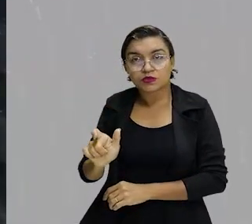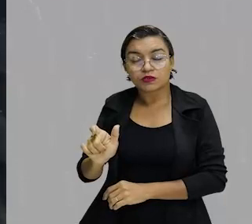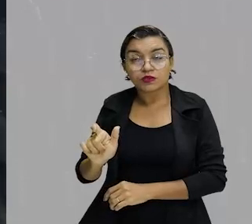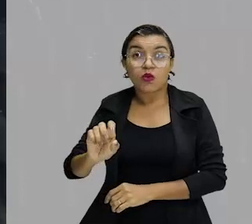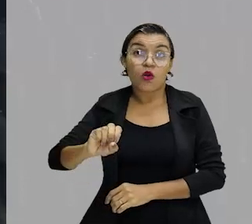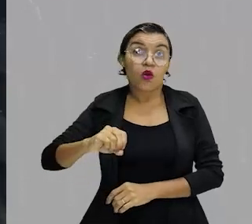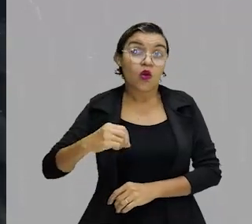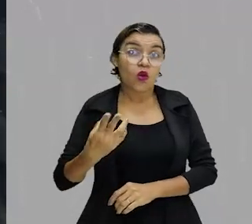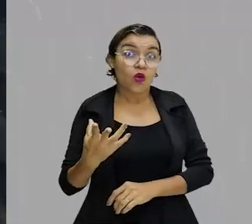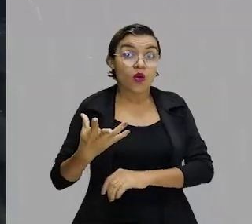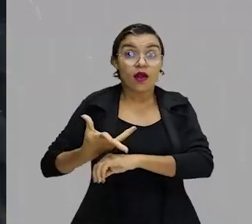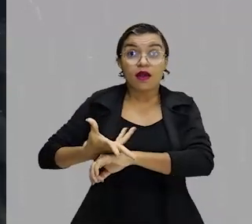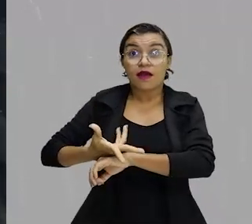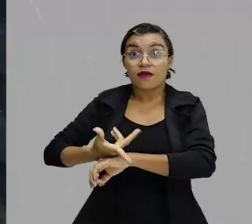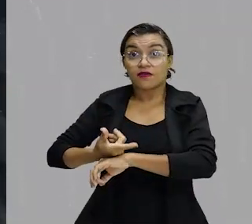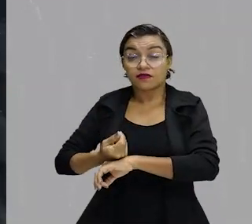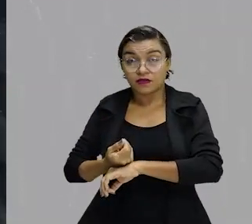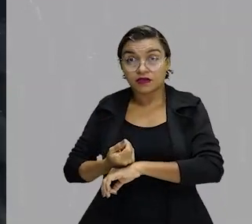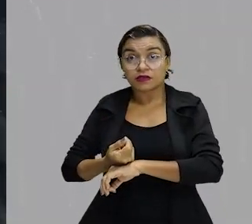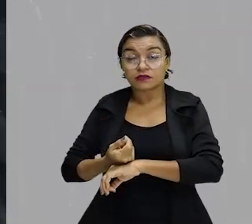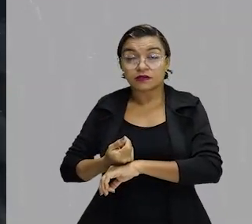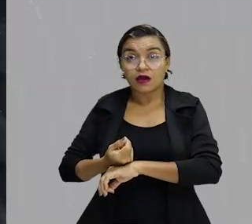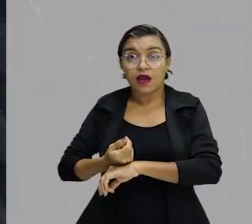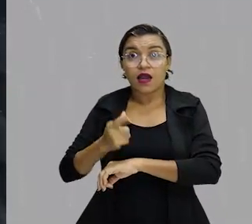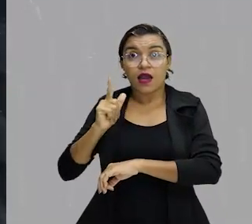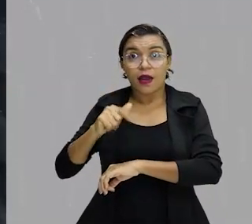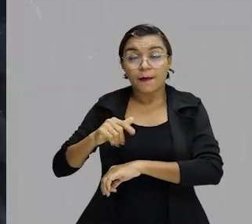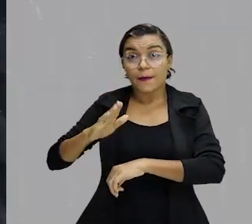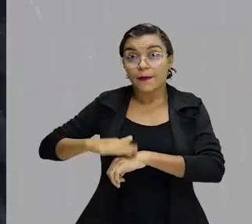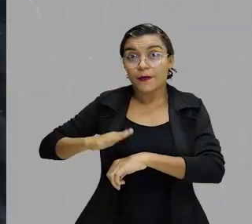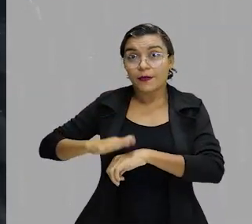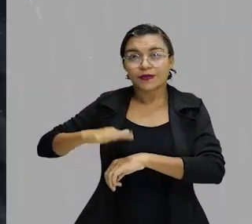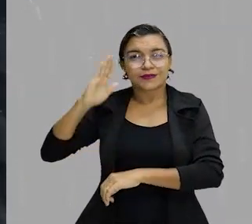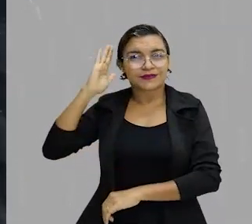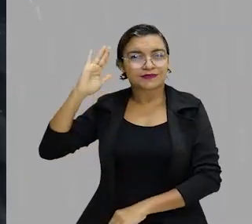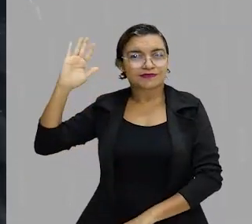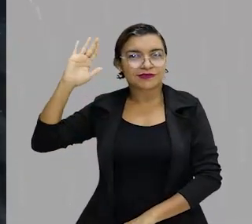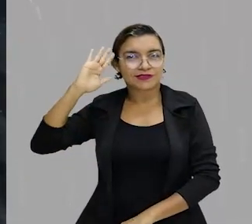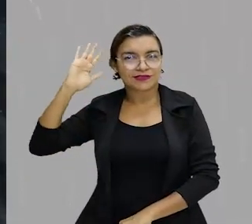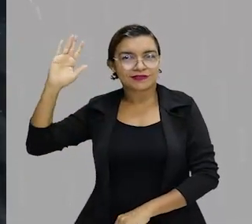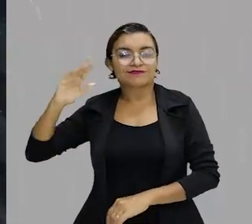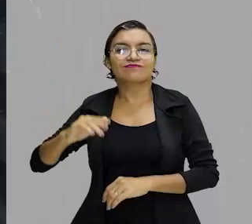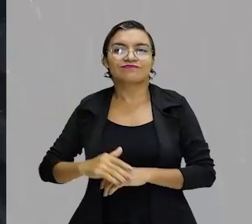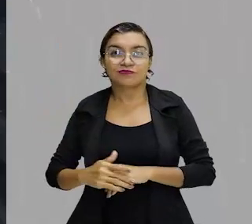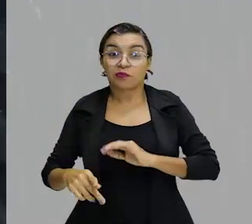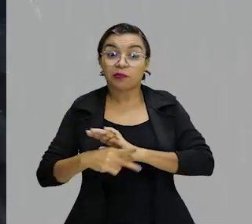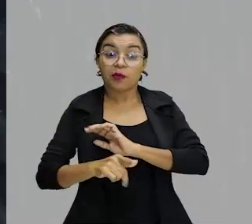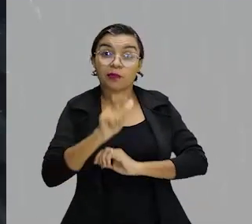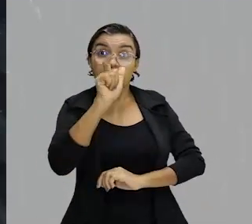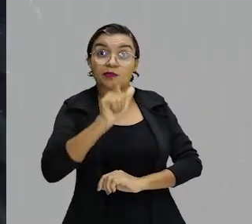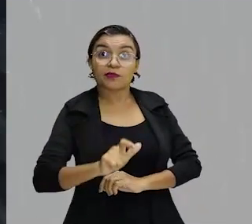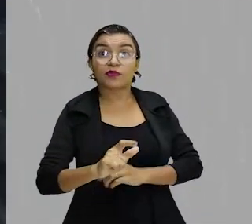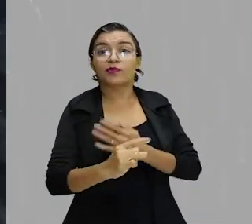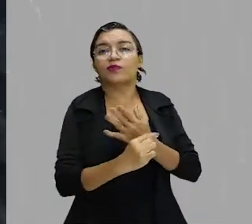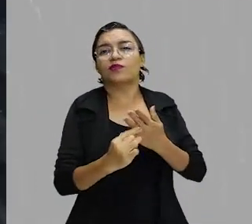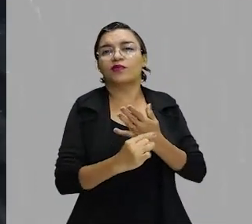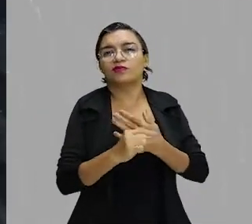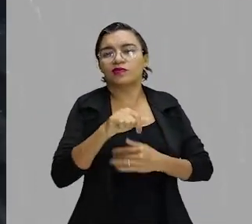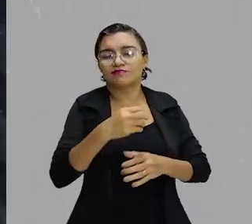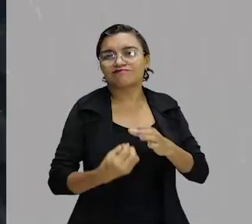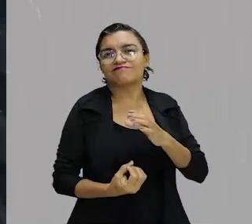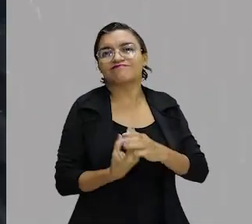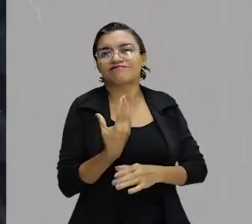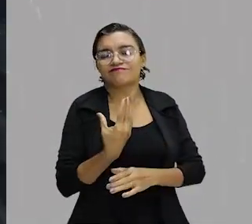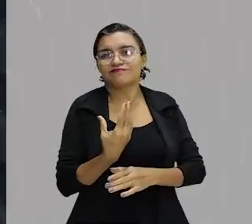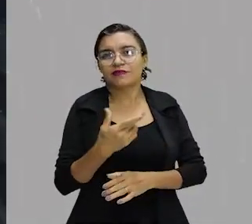que são produto da sua imaginação. É a partir da imaginação do autor que ele produz e ele cria